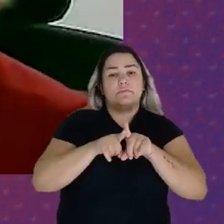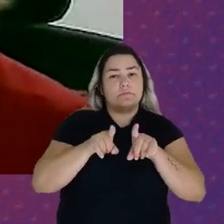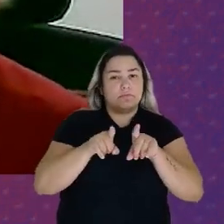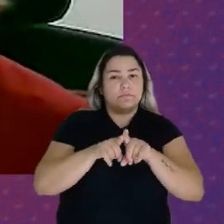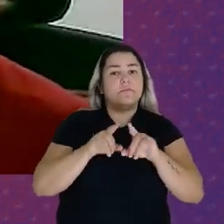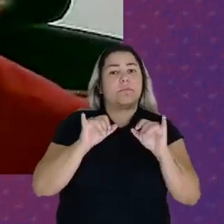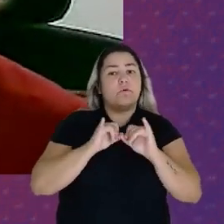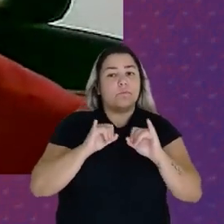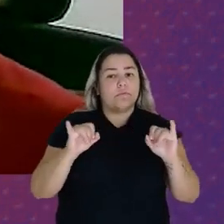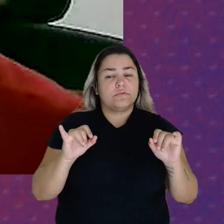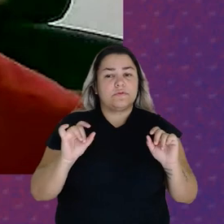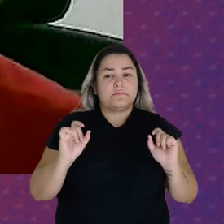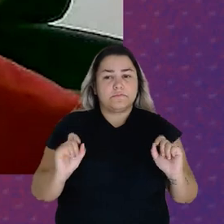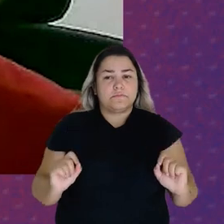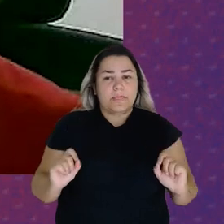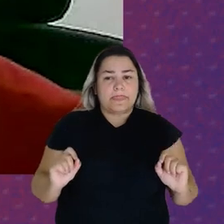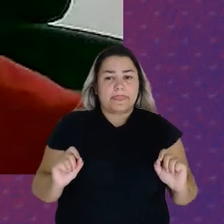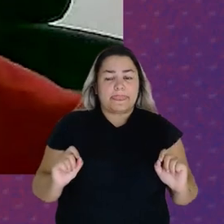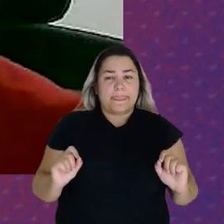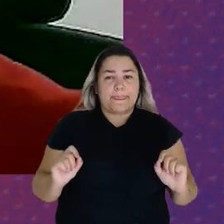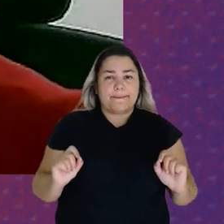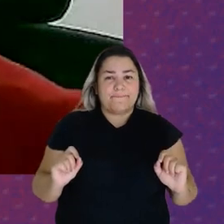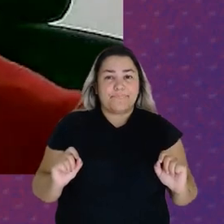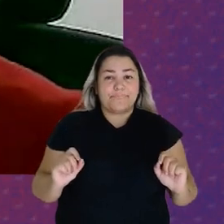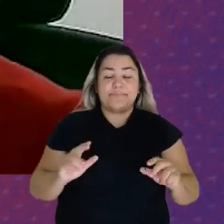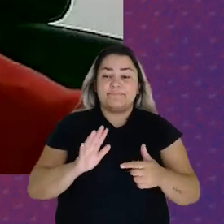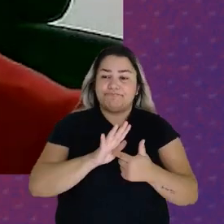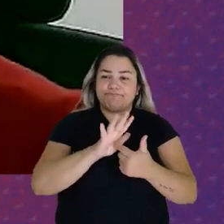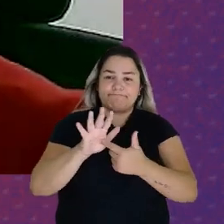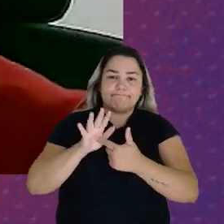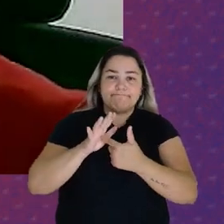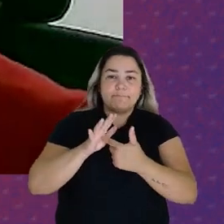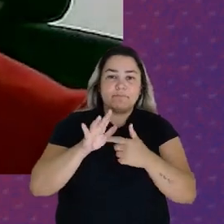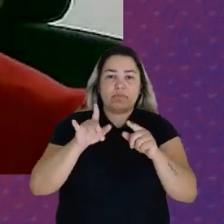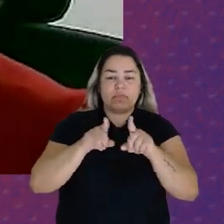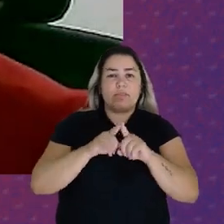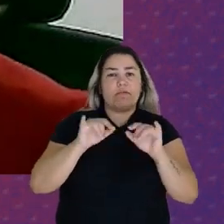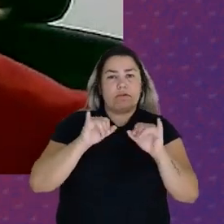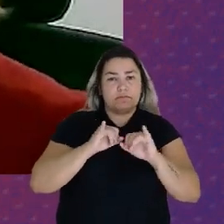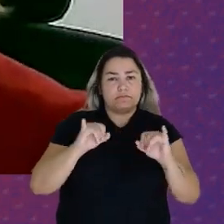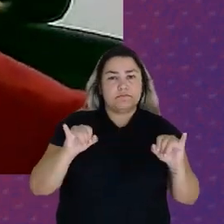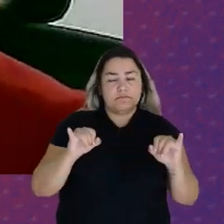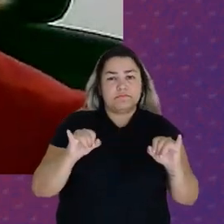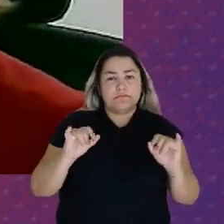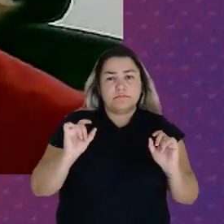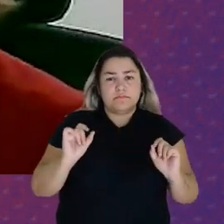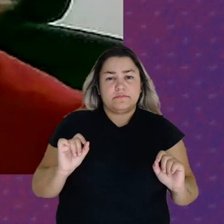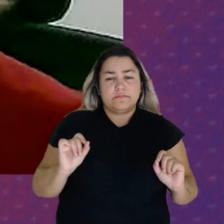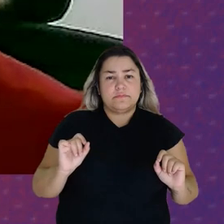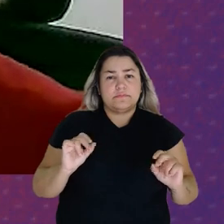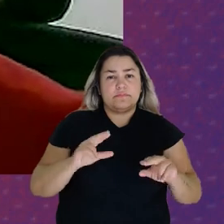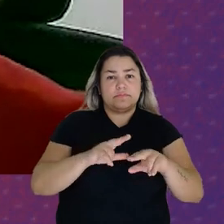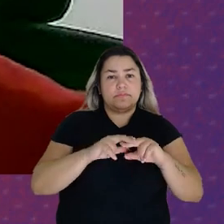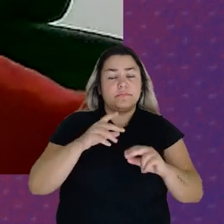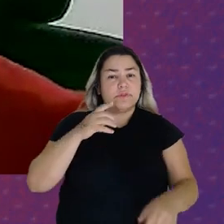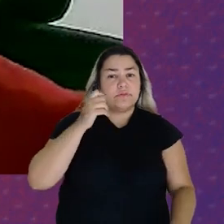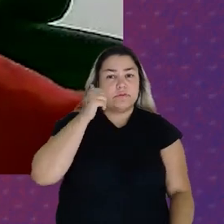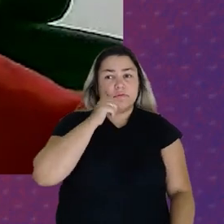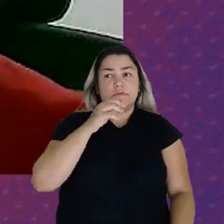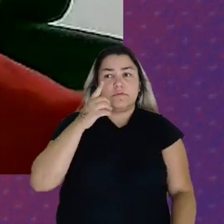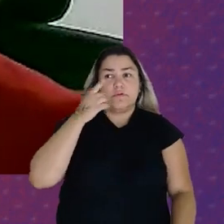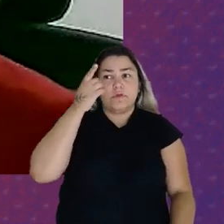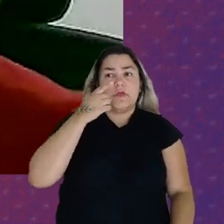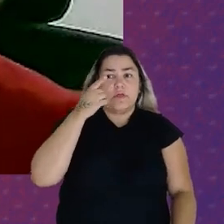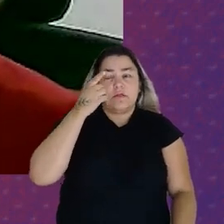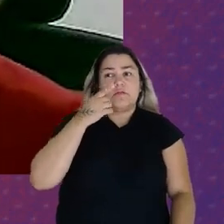notícia crime apresentada, uma notícia de fato apresentada pela deputada do Mato Grosso do